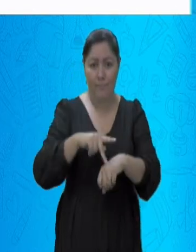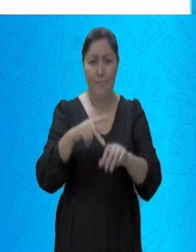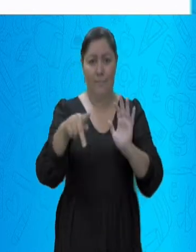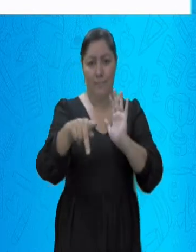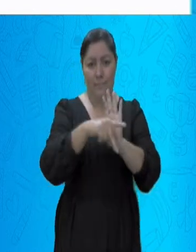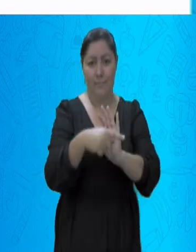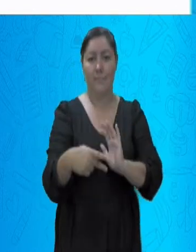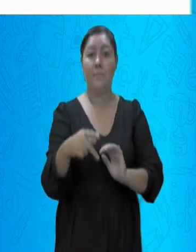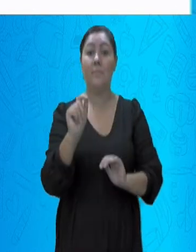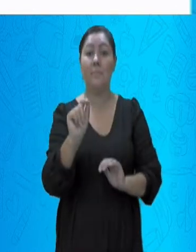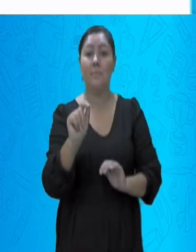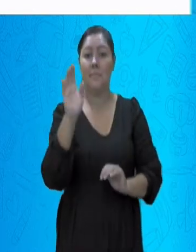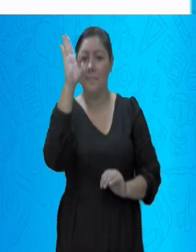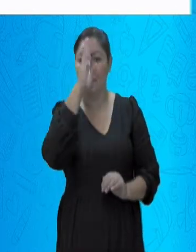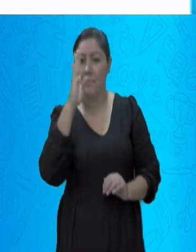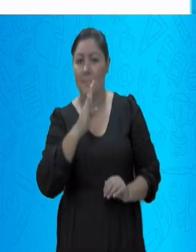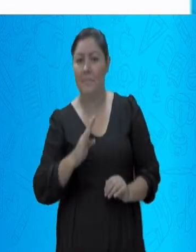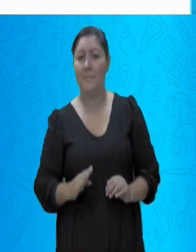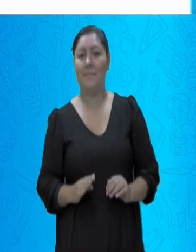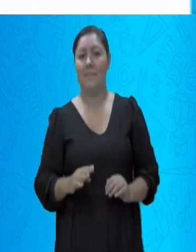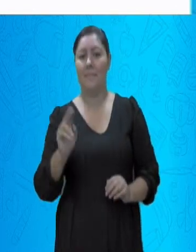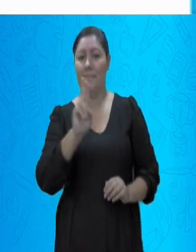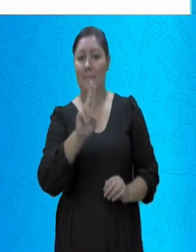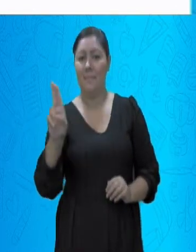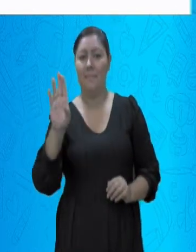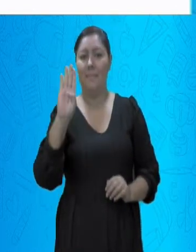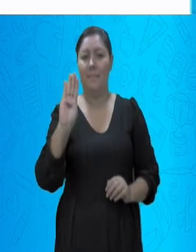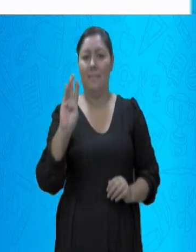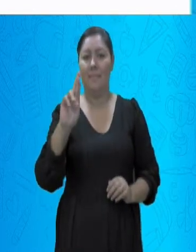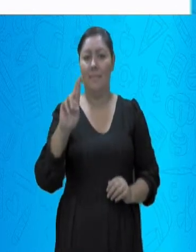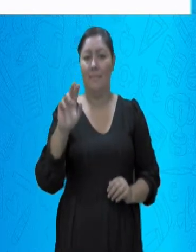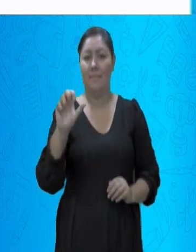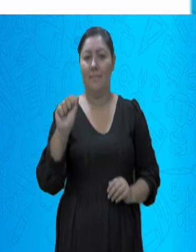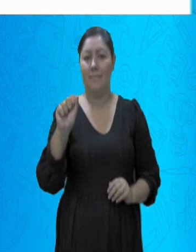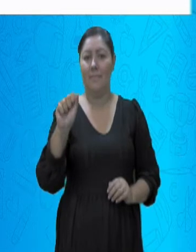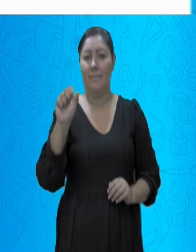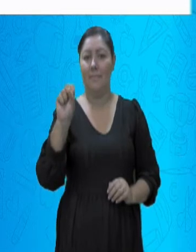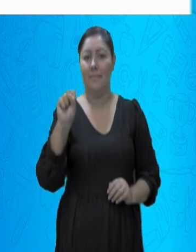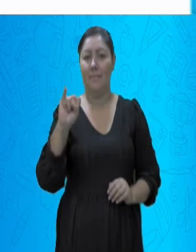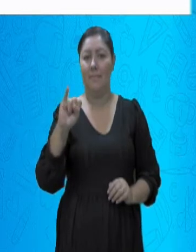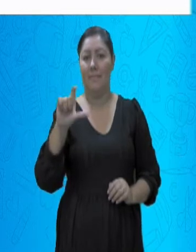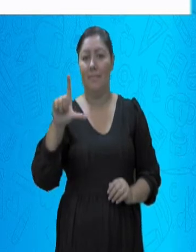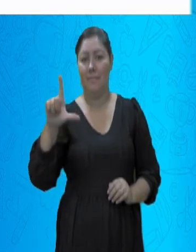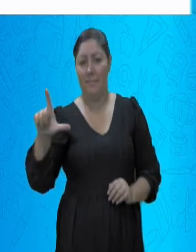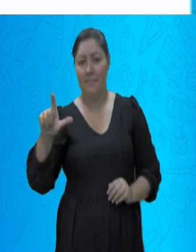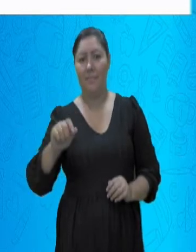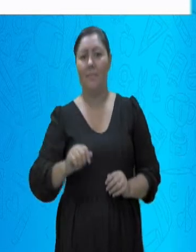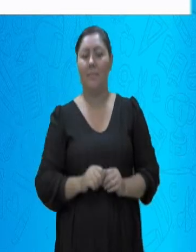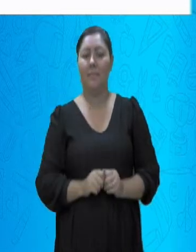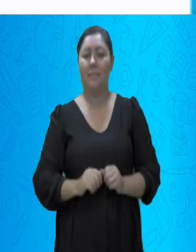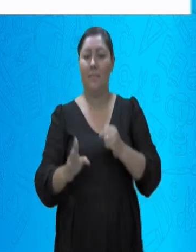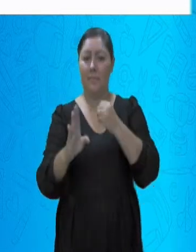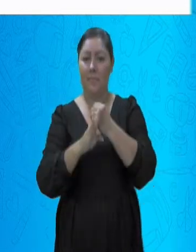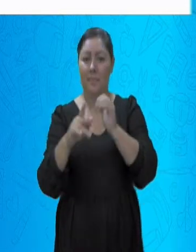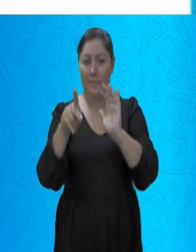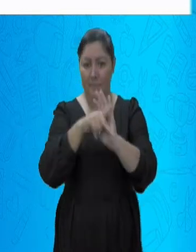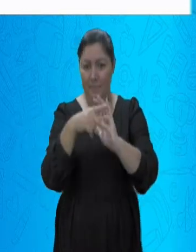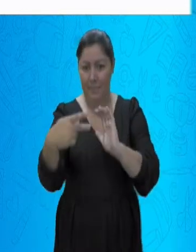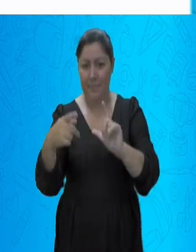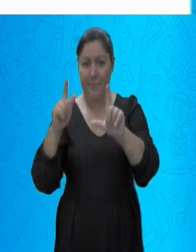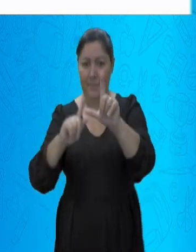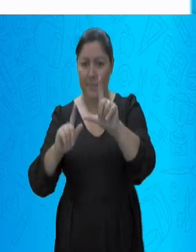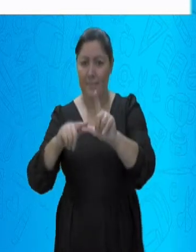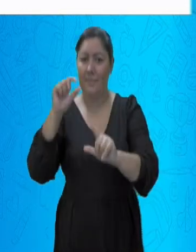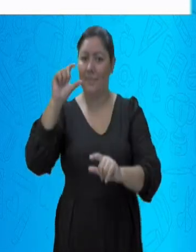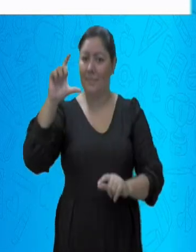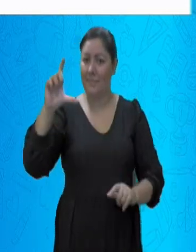Quero falar do Brasil, eu dei nome a esse país, portanto, Substantivo próprio, letra maiúscula. País